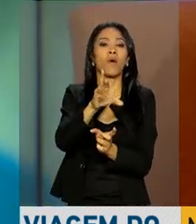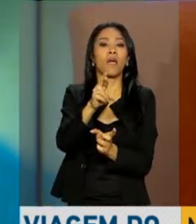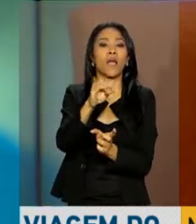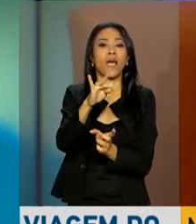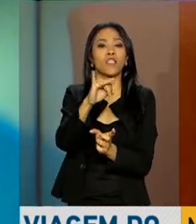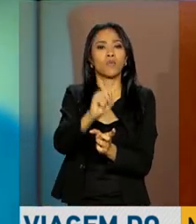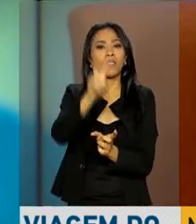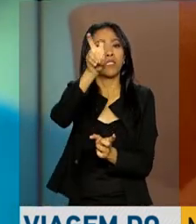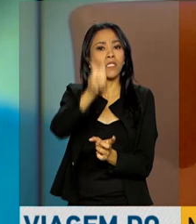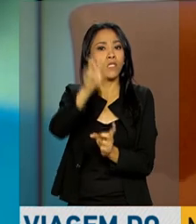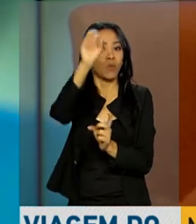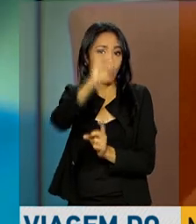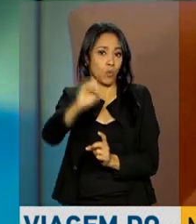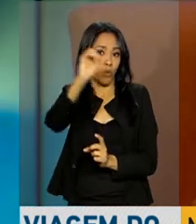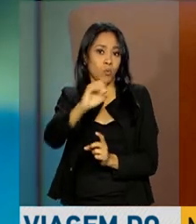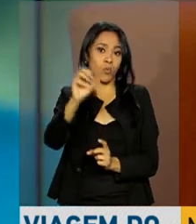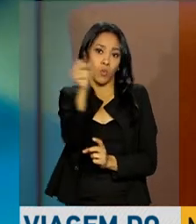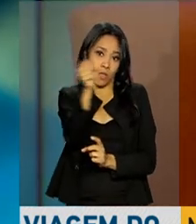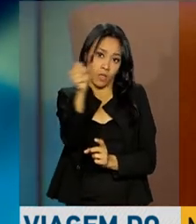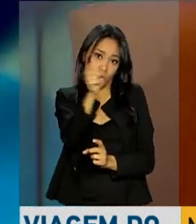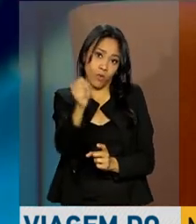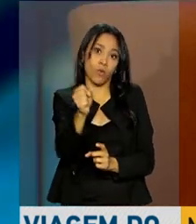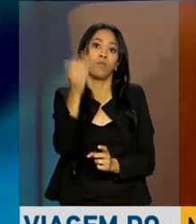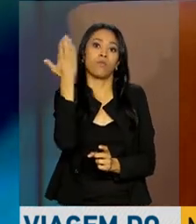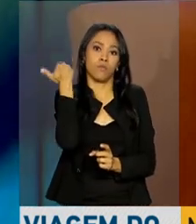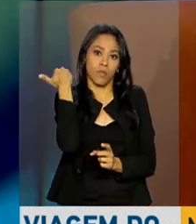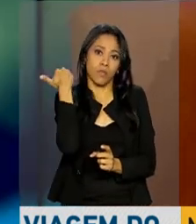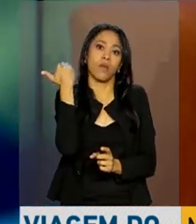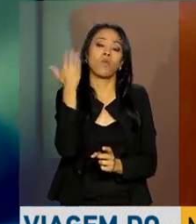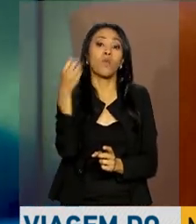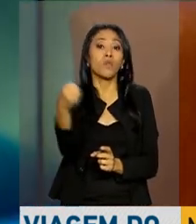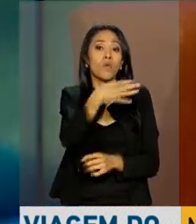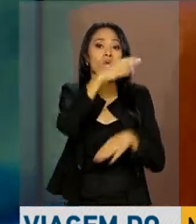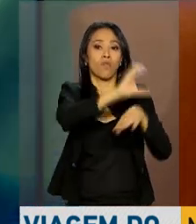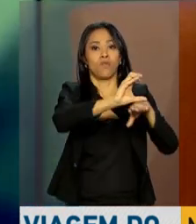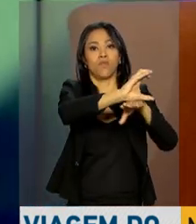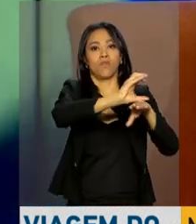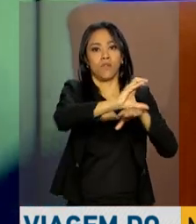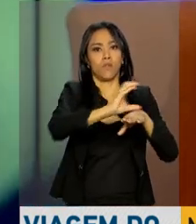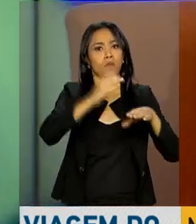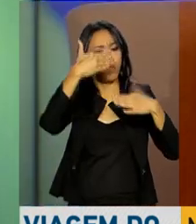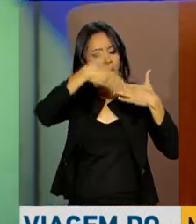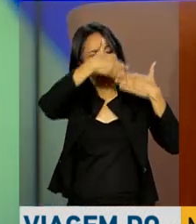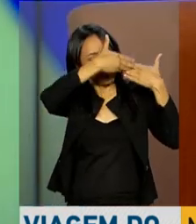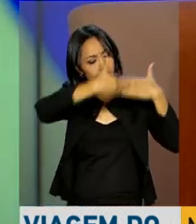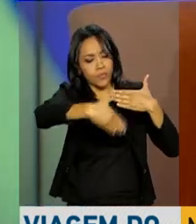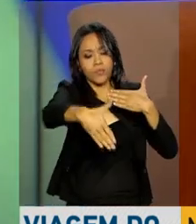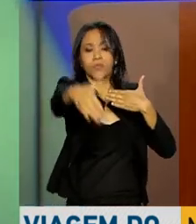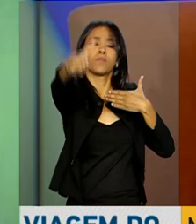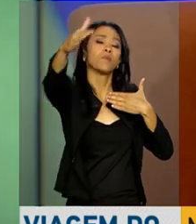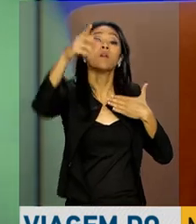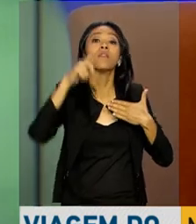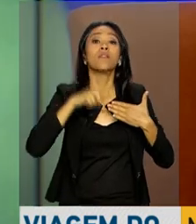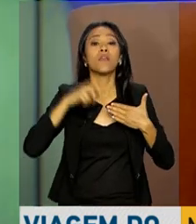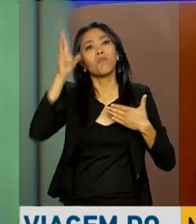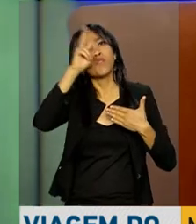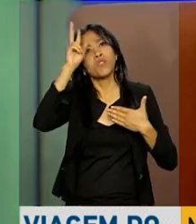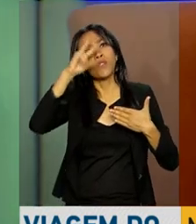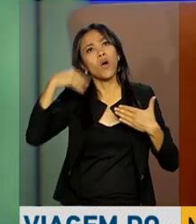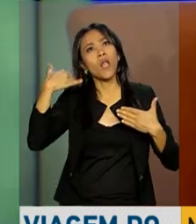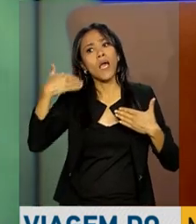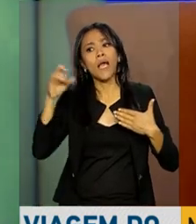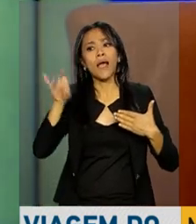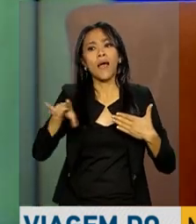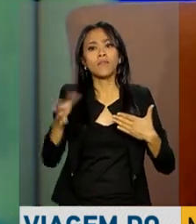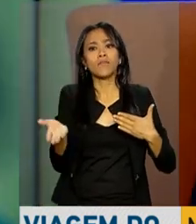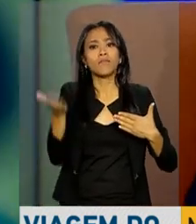nós reinauguramos o Estado brasileiro, né, com a nova Constituição. E a partir daí houve um movimento histórico. Cada